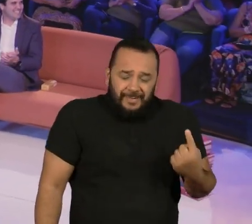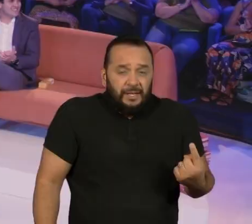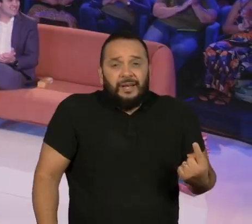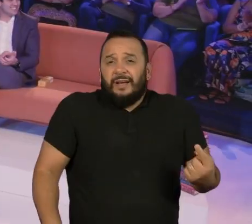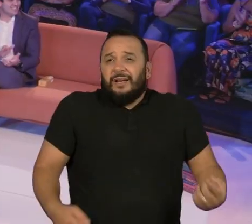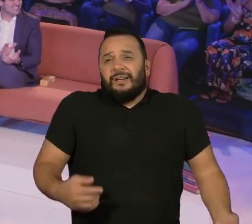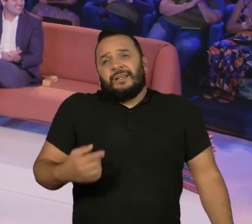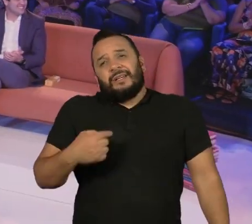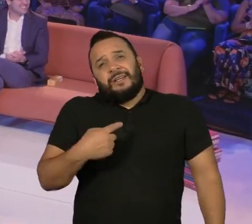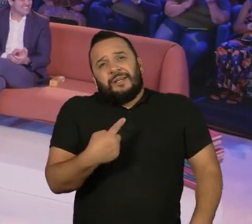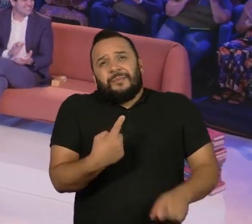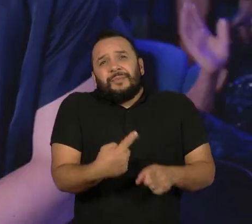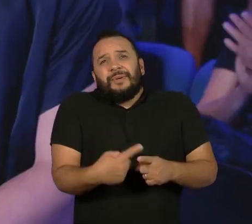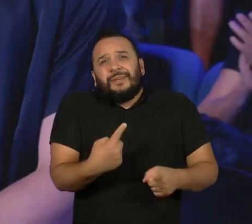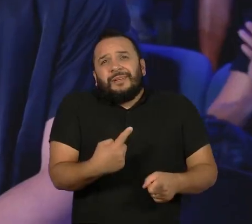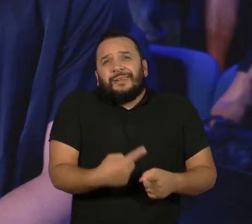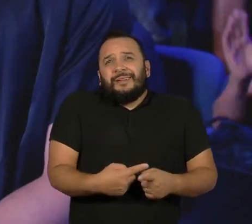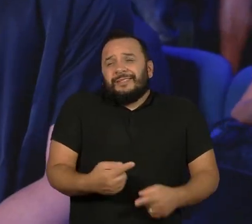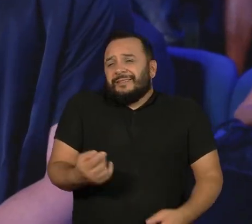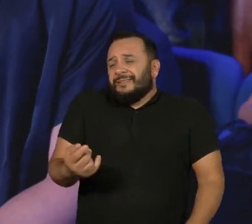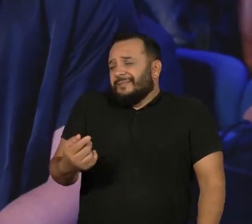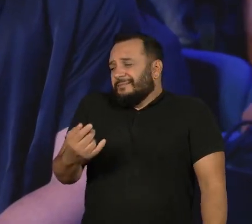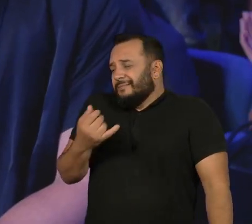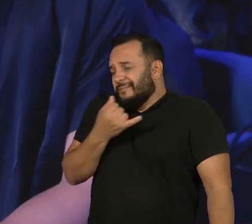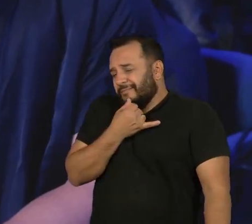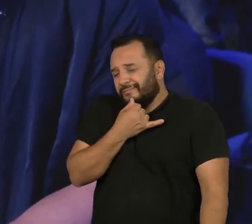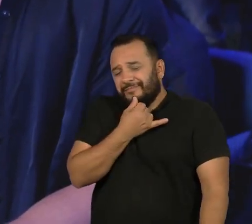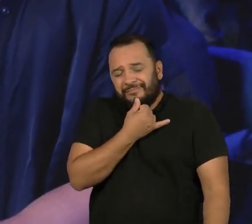Ah, porque tudo é tão triste.